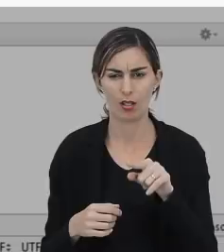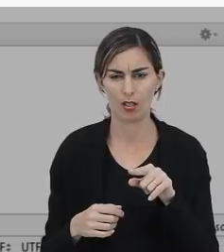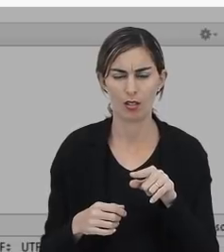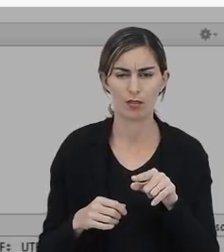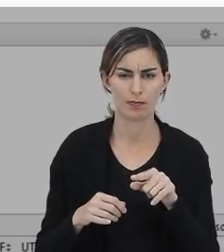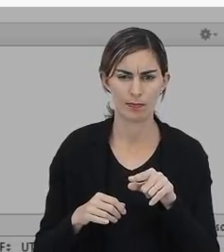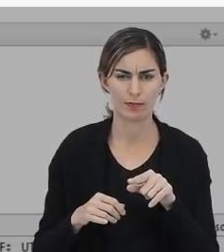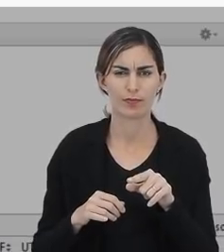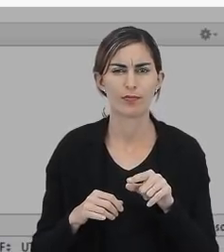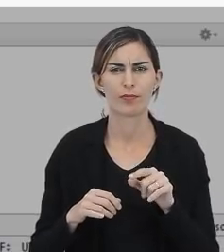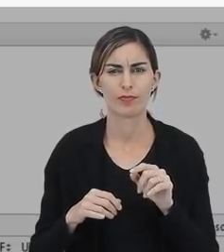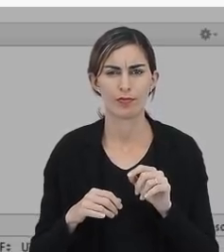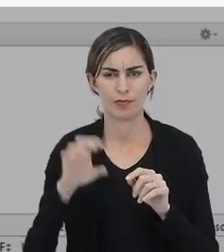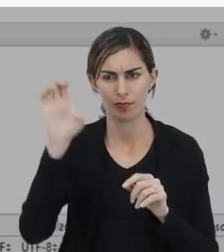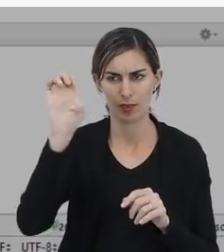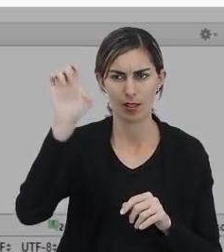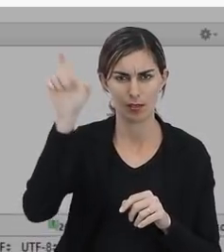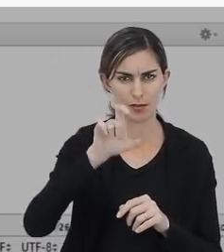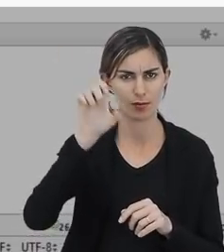Ele vai executar